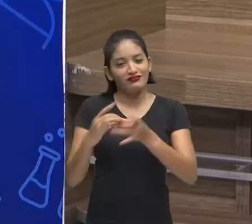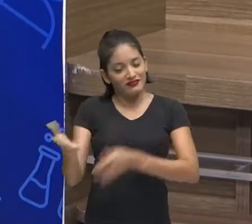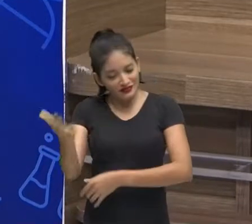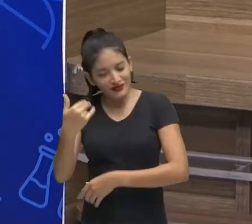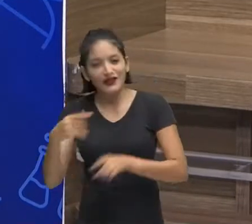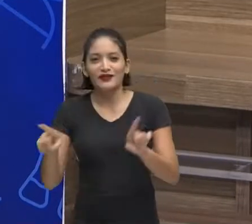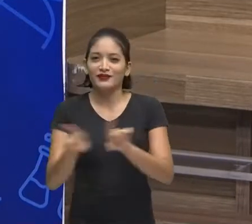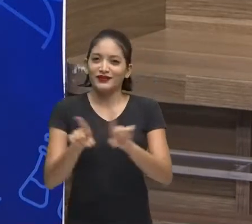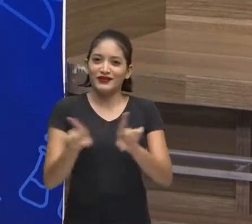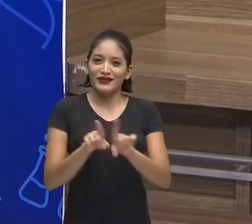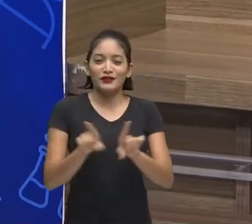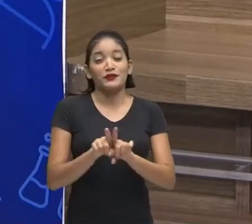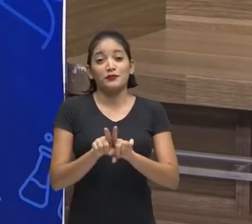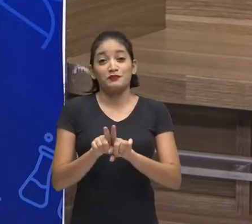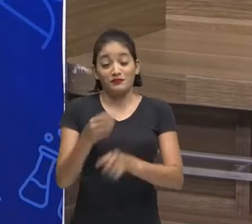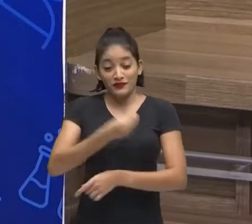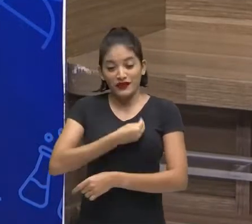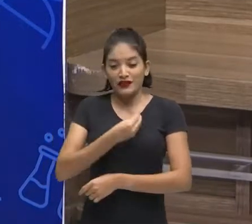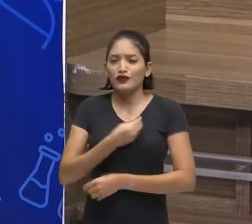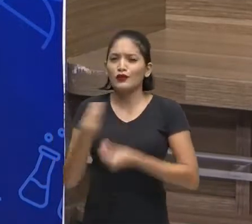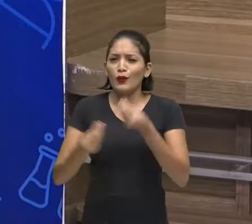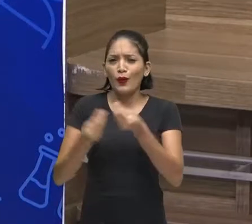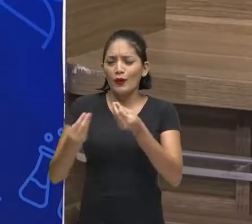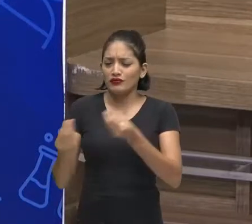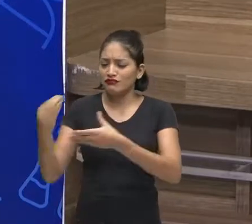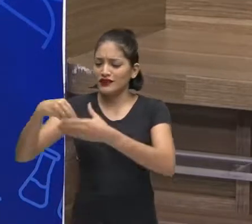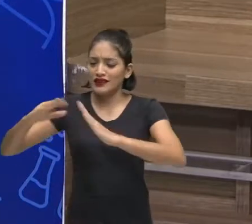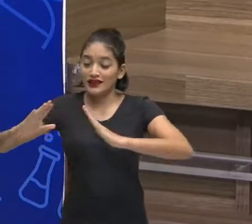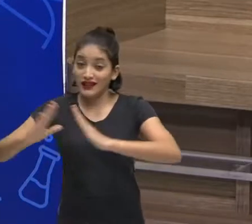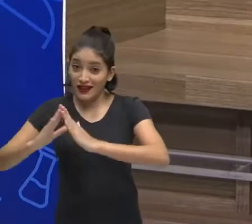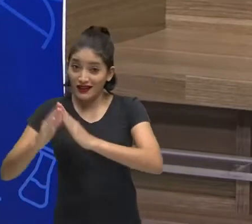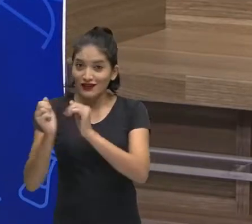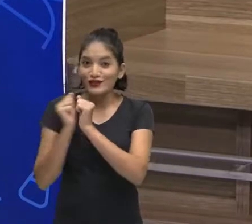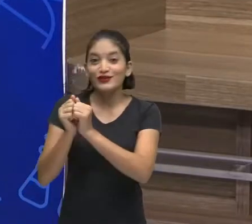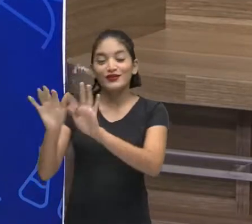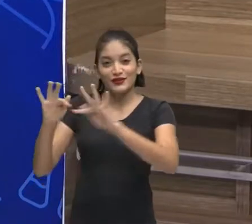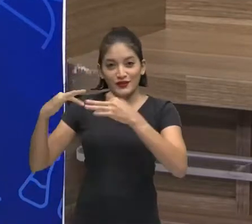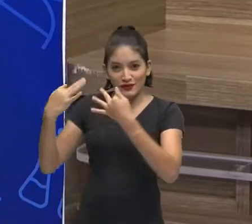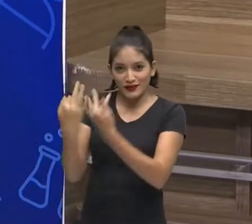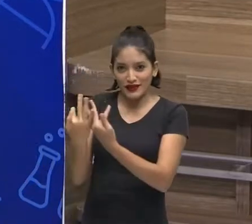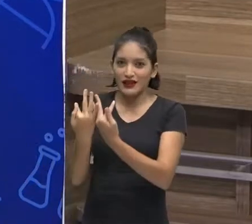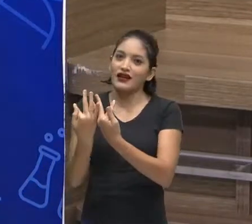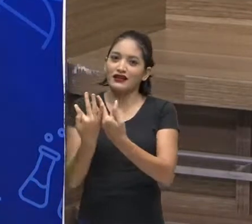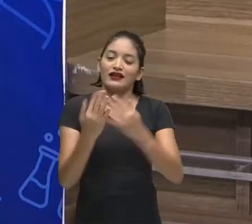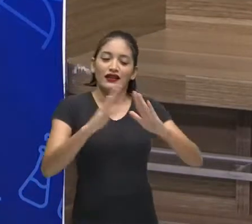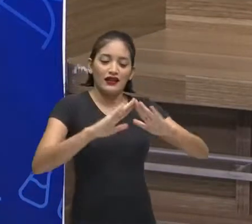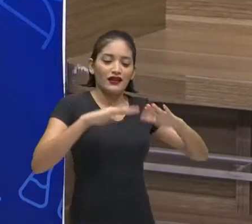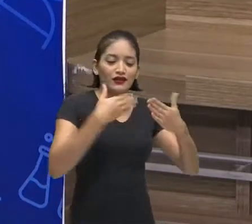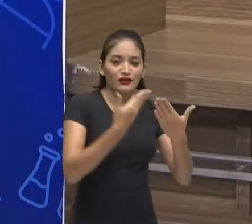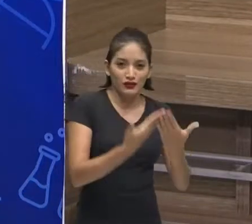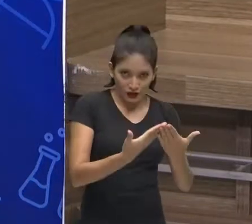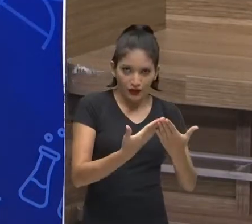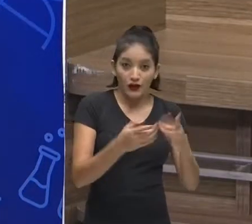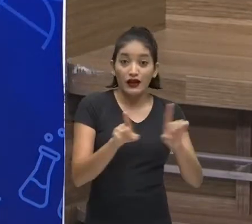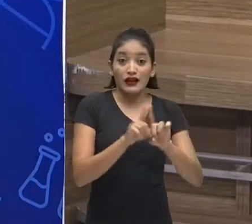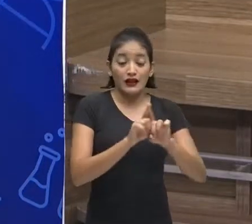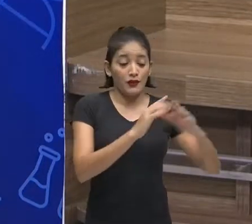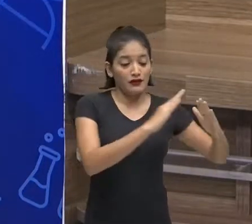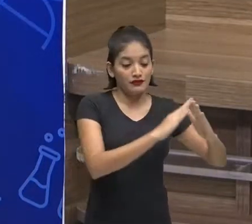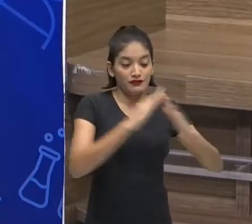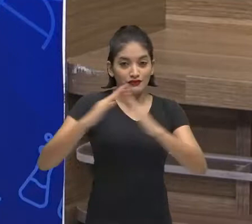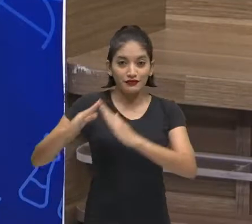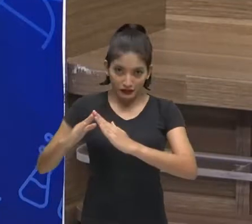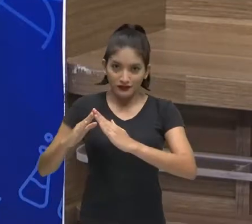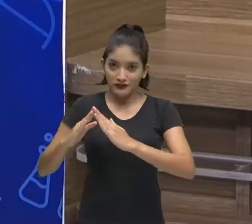vidas em casa, com nossos familiares, na escola, com os nossos